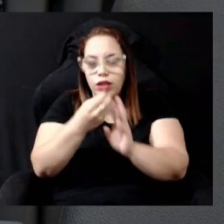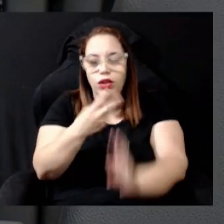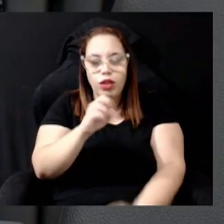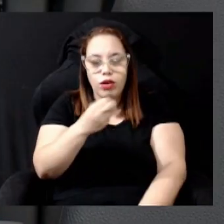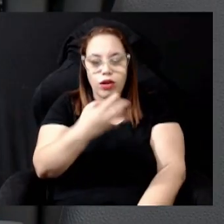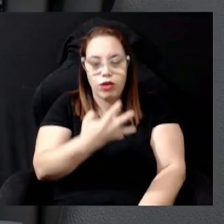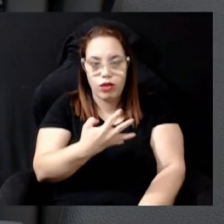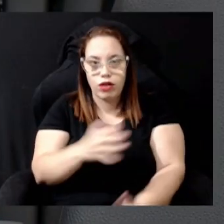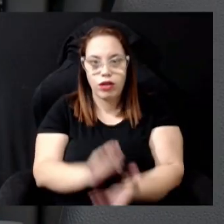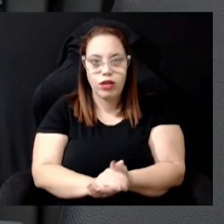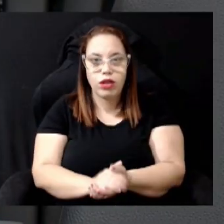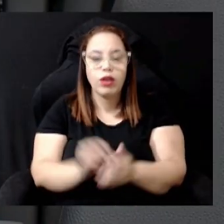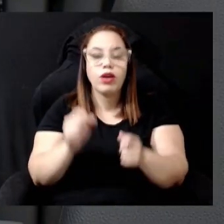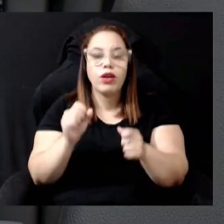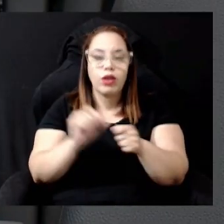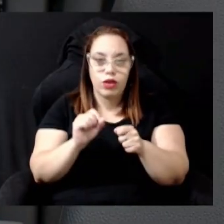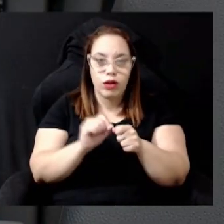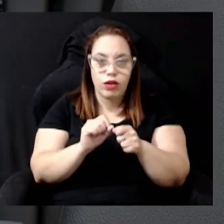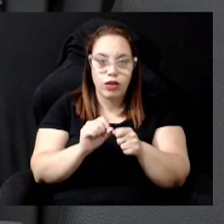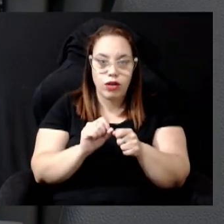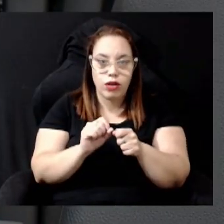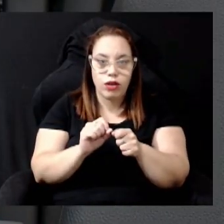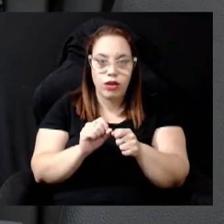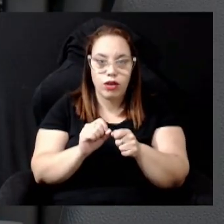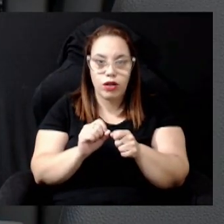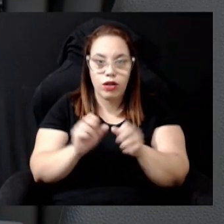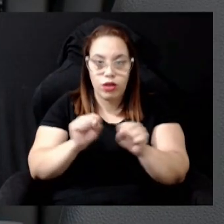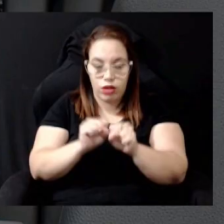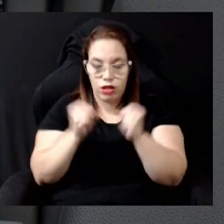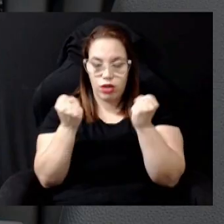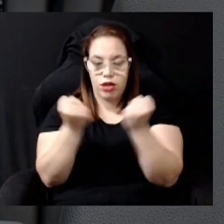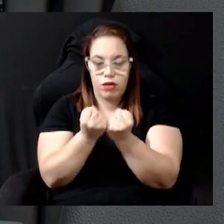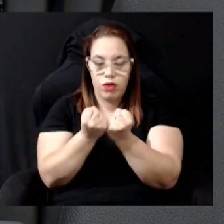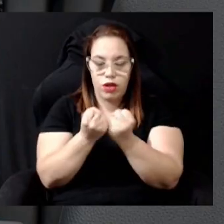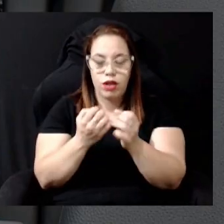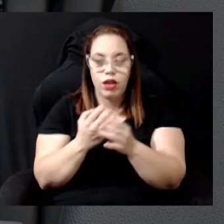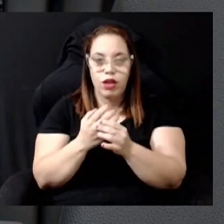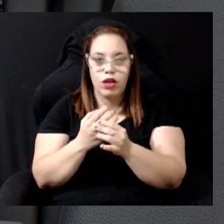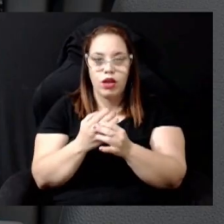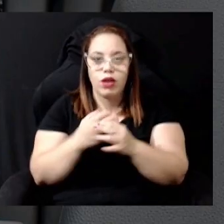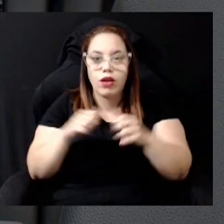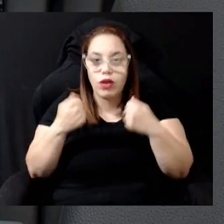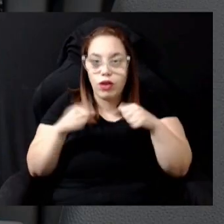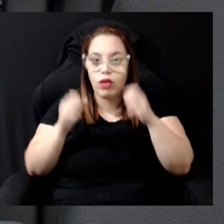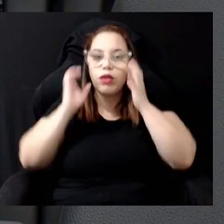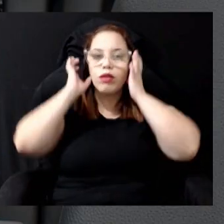fizemos várias discussões, inclusive um seminário onde nós trouxemos vários